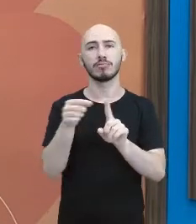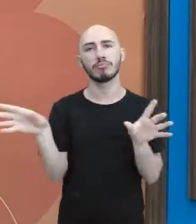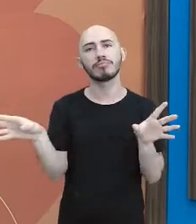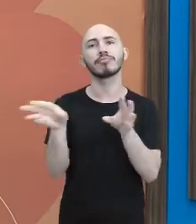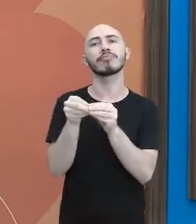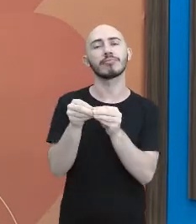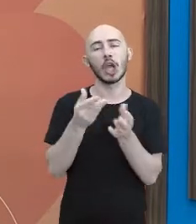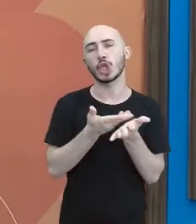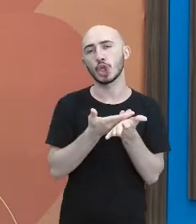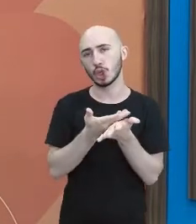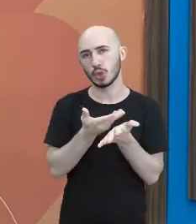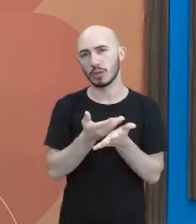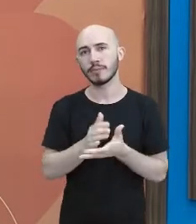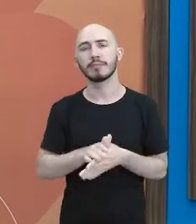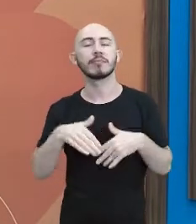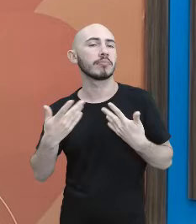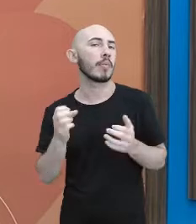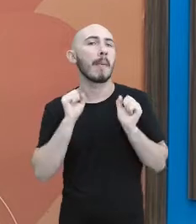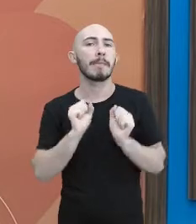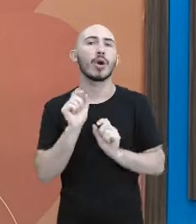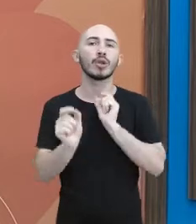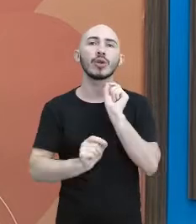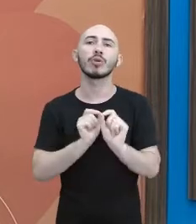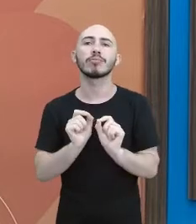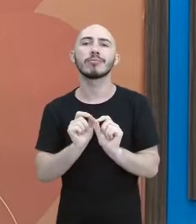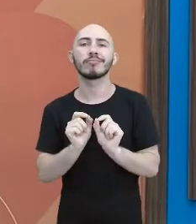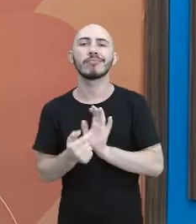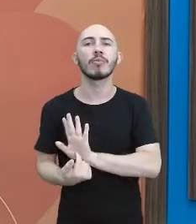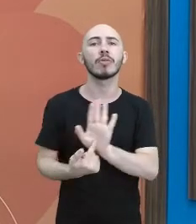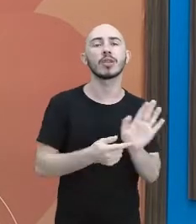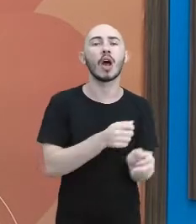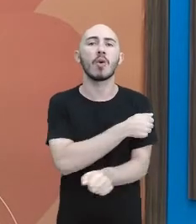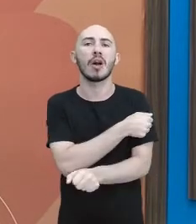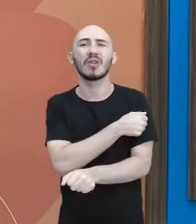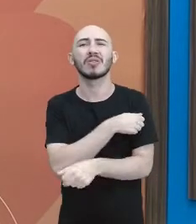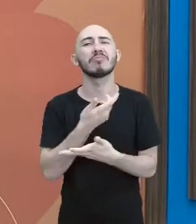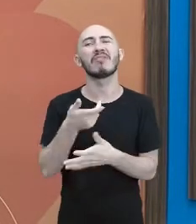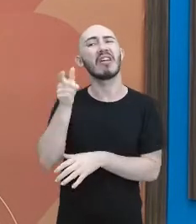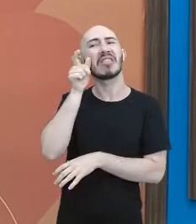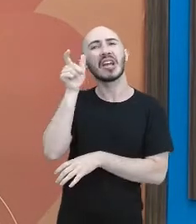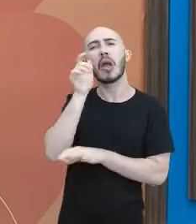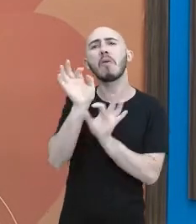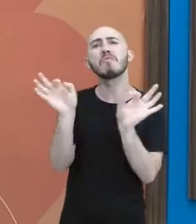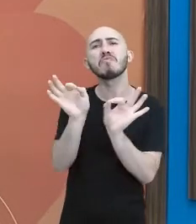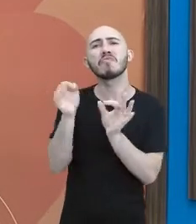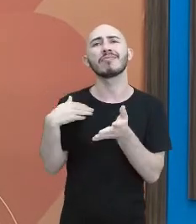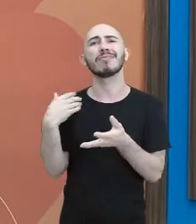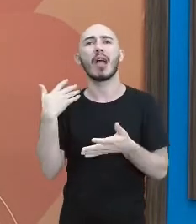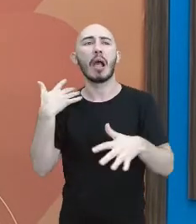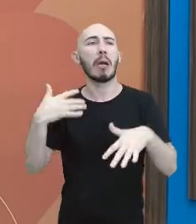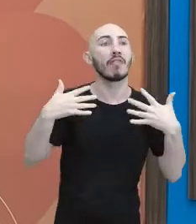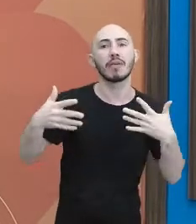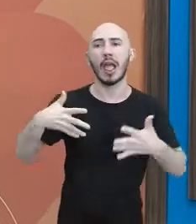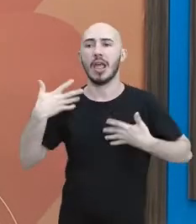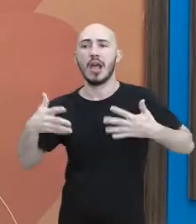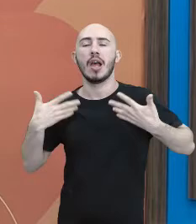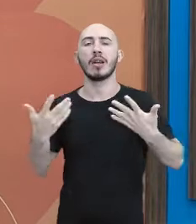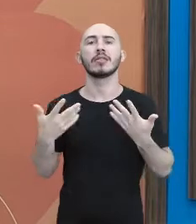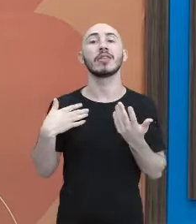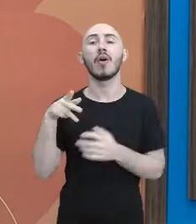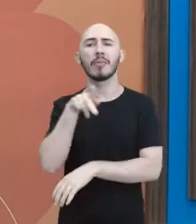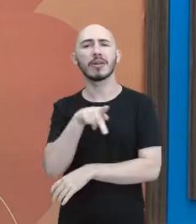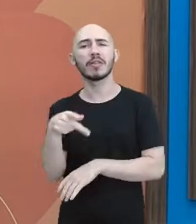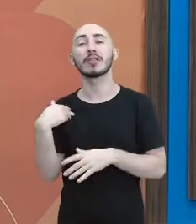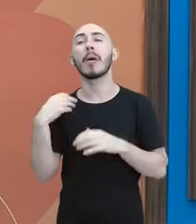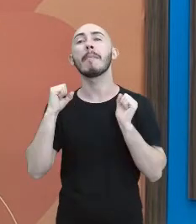estudos. Muitas vezes ele pode aparecer um estudante que não tem interesse, um estudante agitado, não é? E os professores